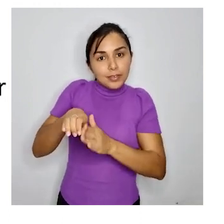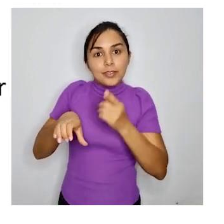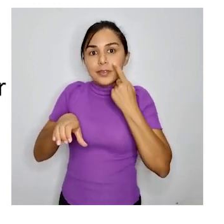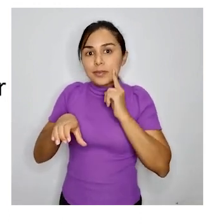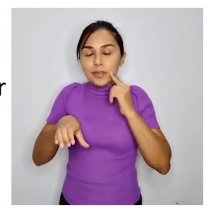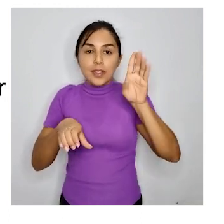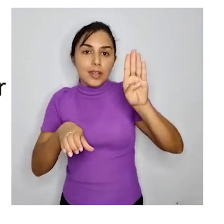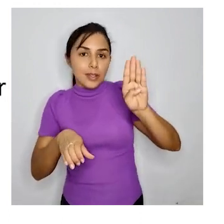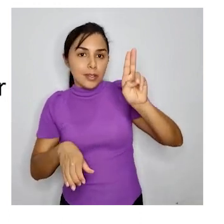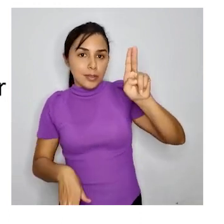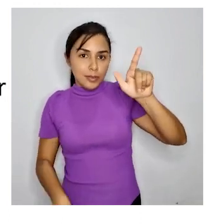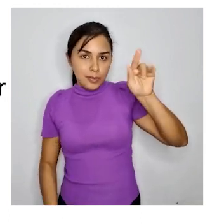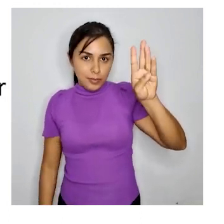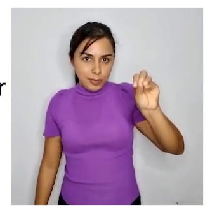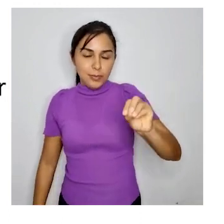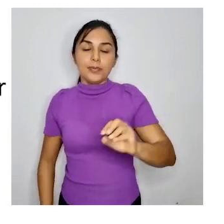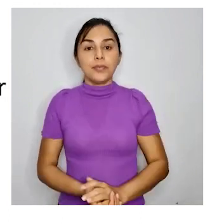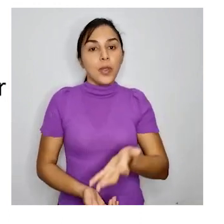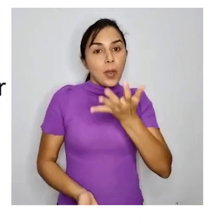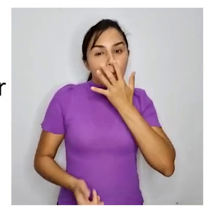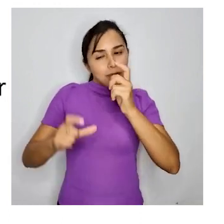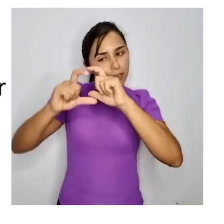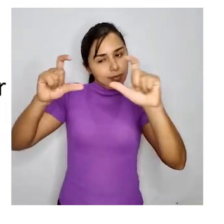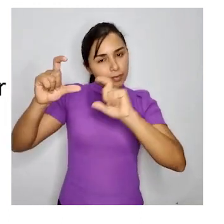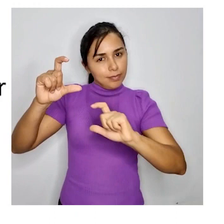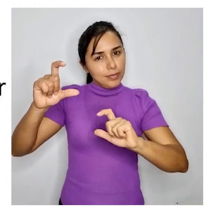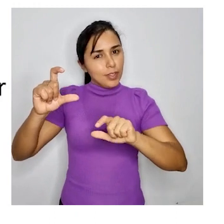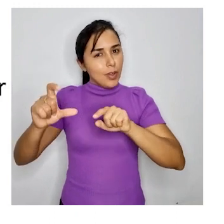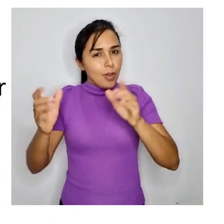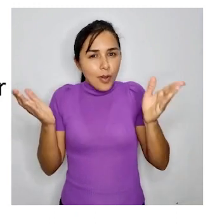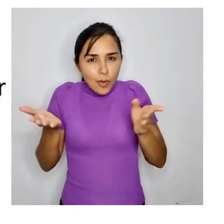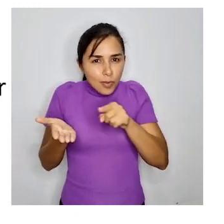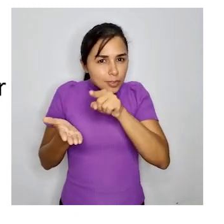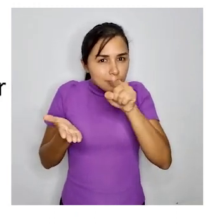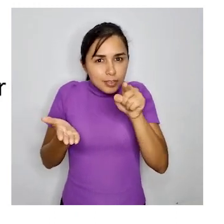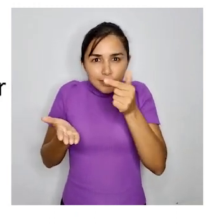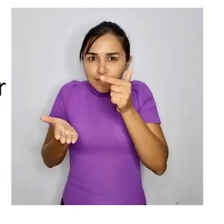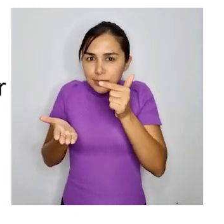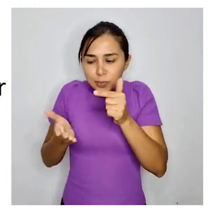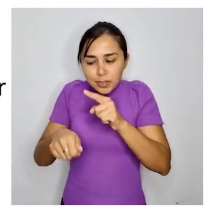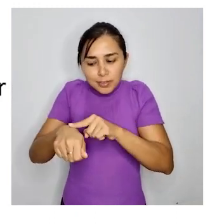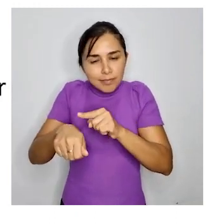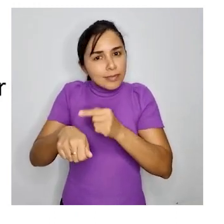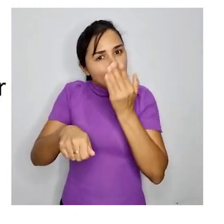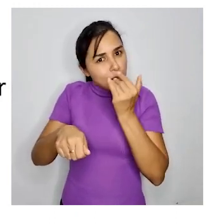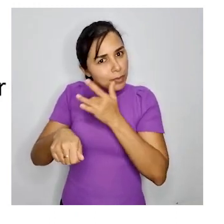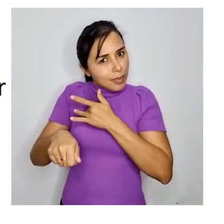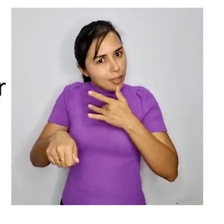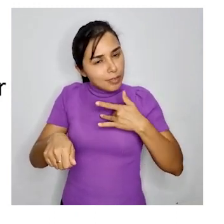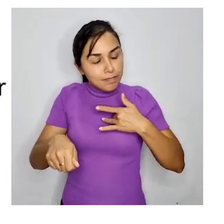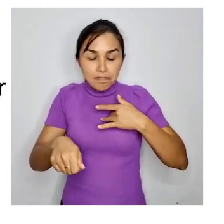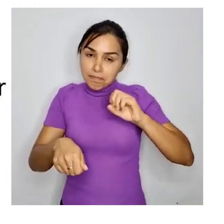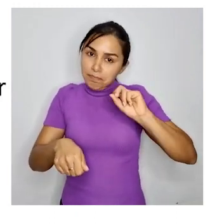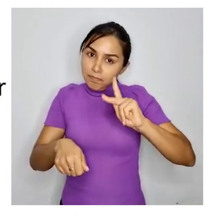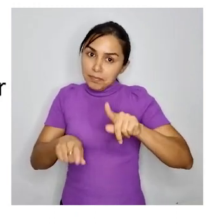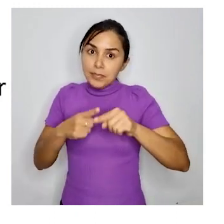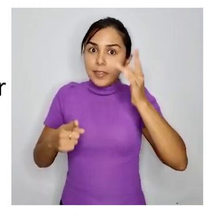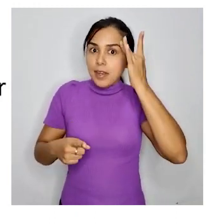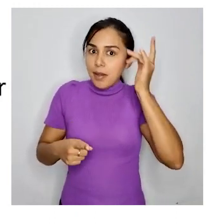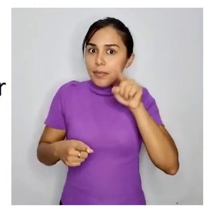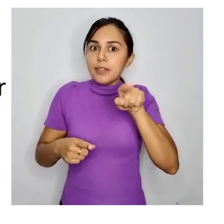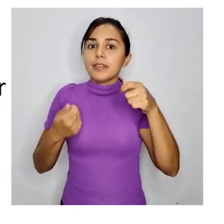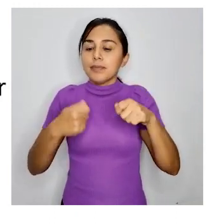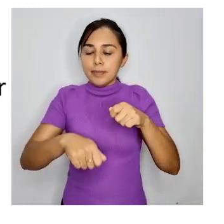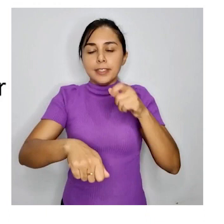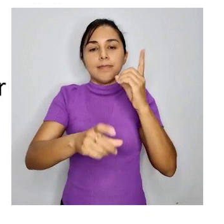tem tempo para comer comida saudável? Tudo bem. Amanhã vai ter que arrumar tempo para ficar doente. Aqui nós temos